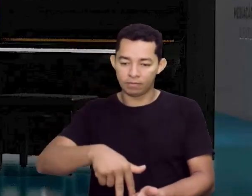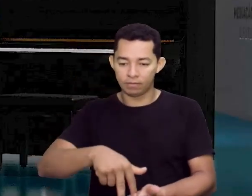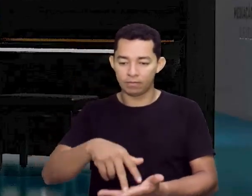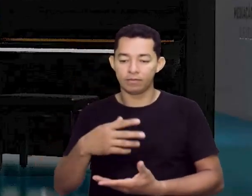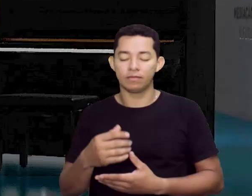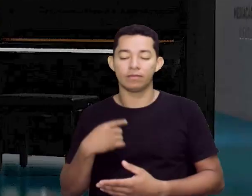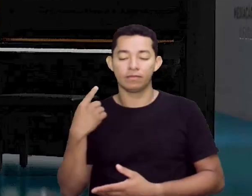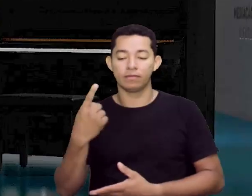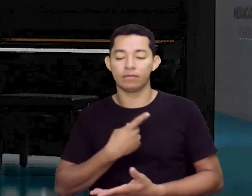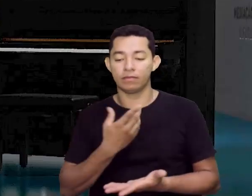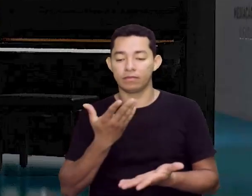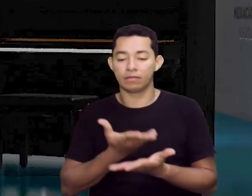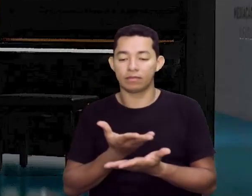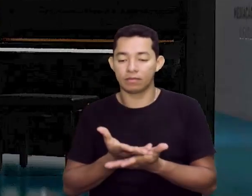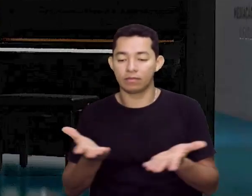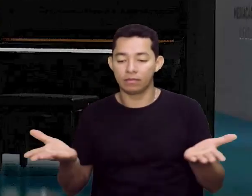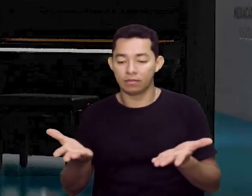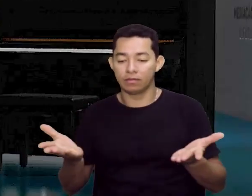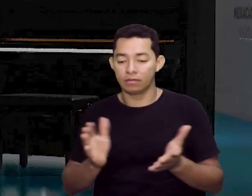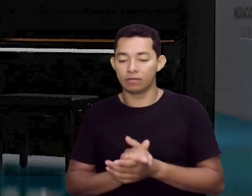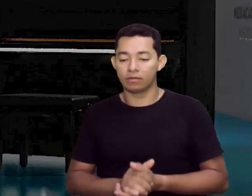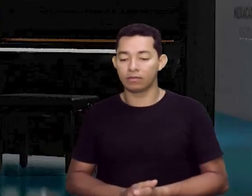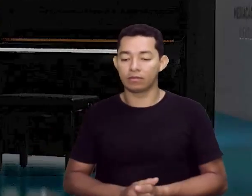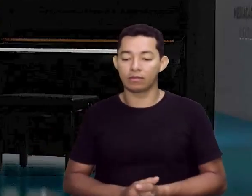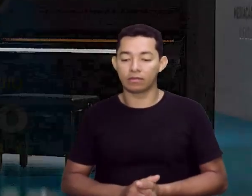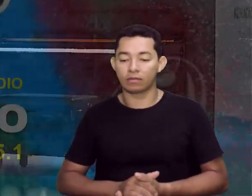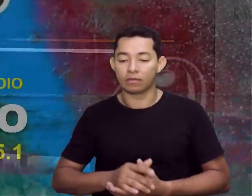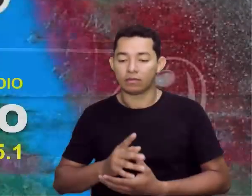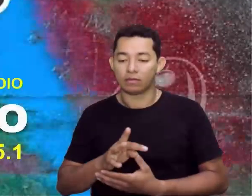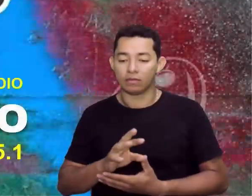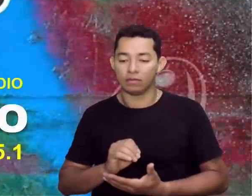Valeu? Vamos para a tela lá para a gente começar, tá bom?